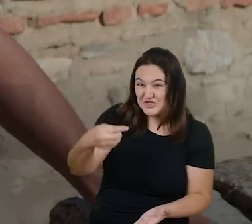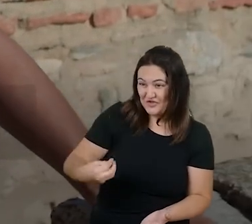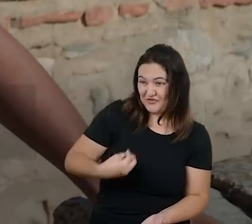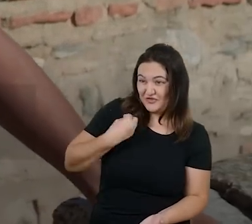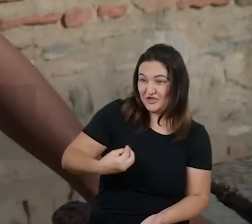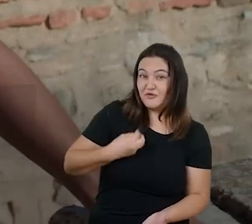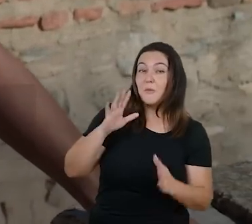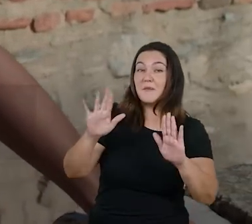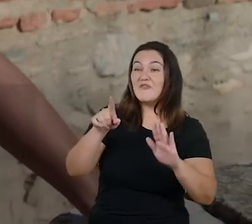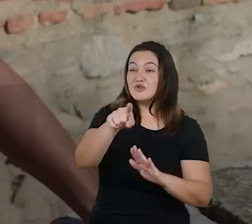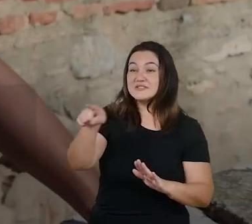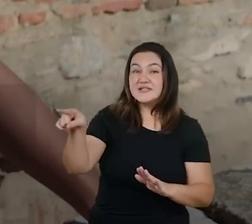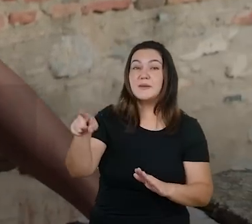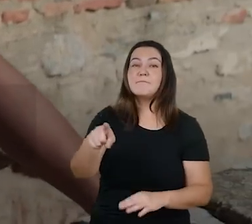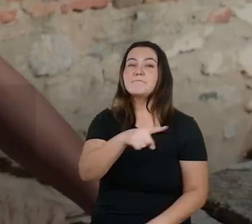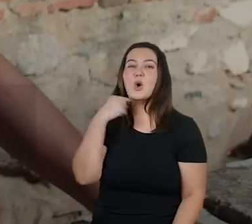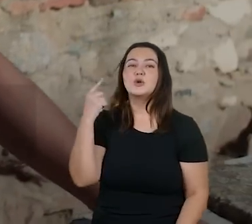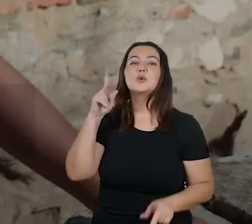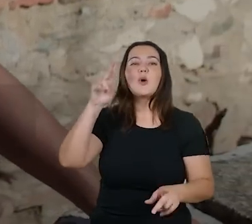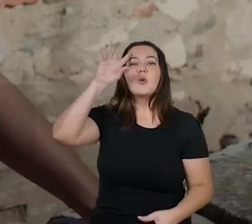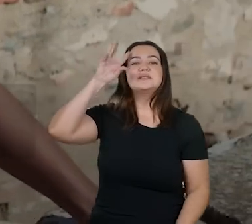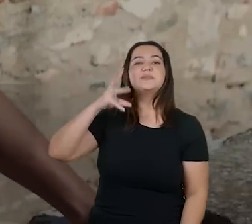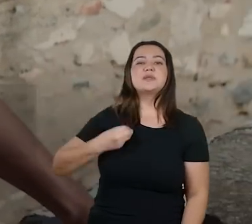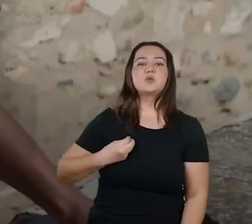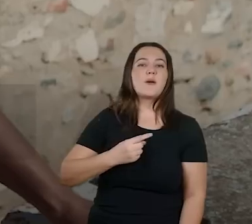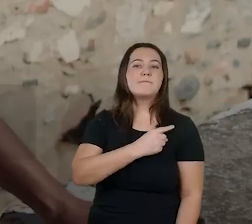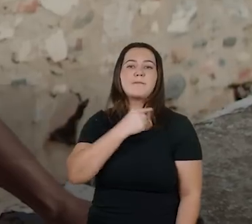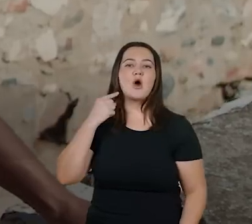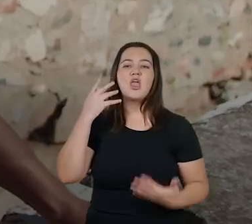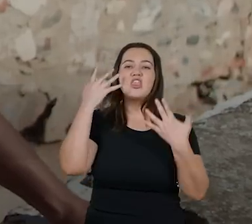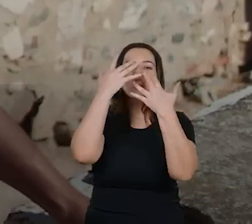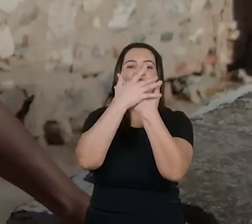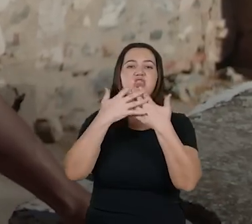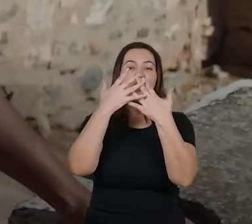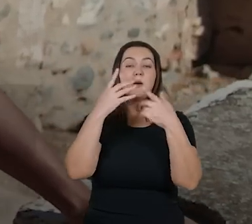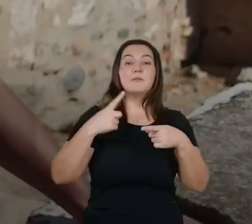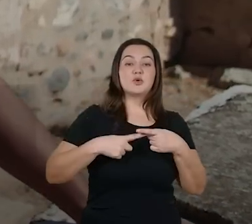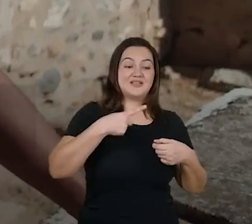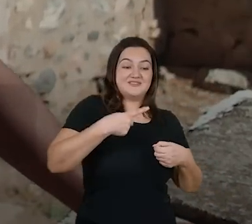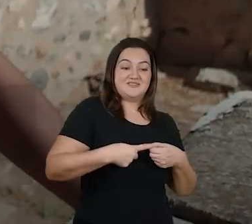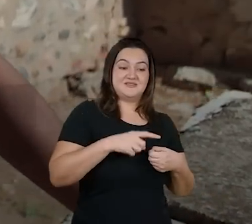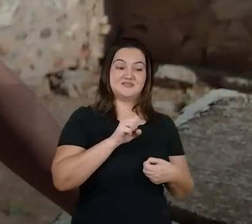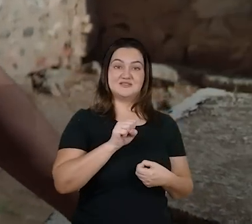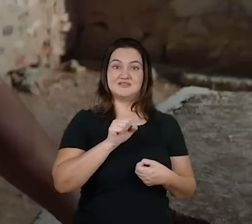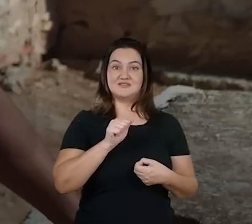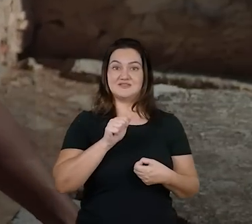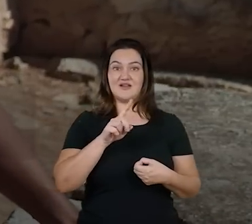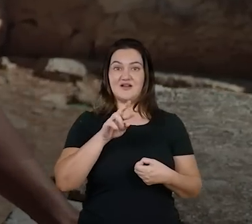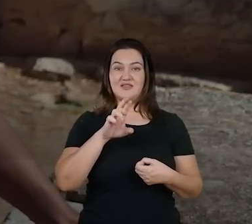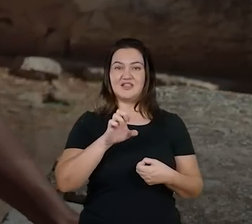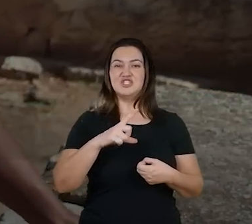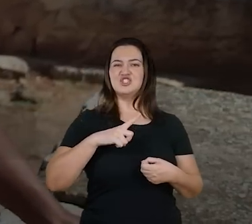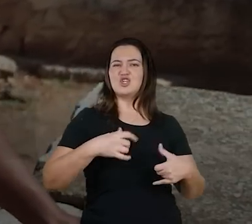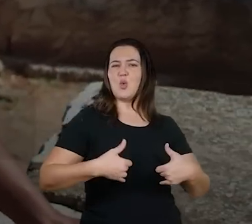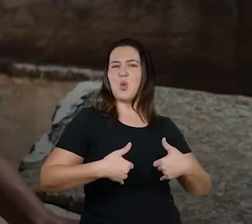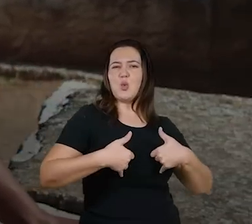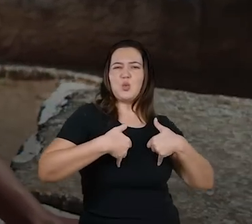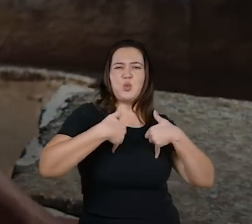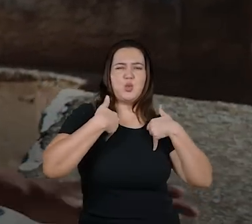mas você está morto. Porque Sardes era realmente uma cidade que se orgulhava da